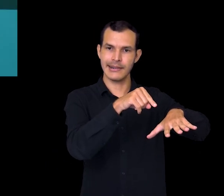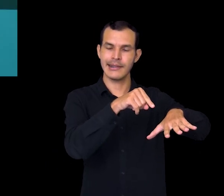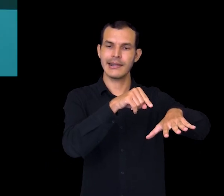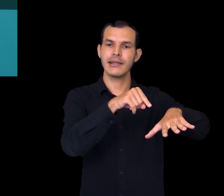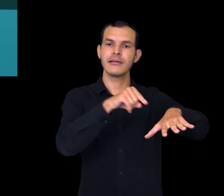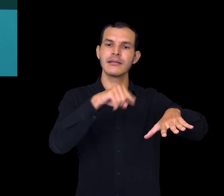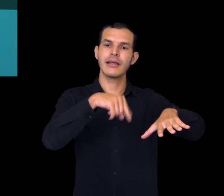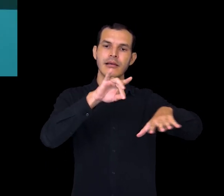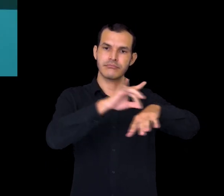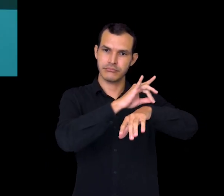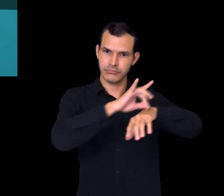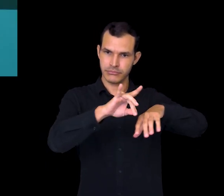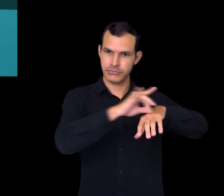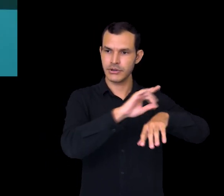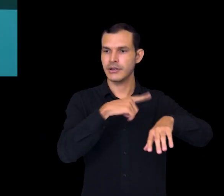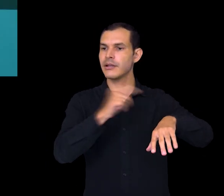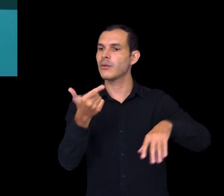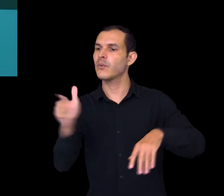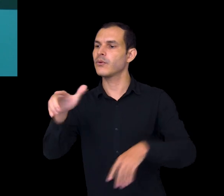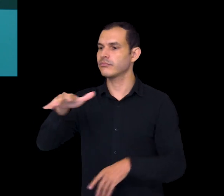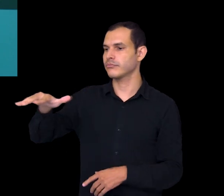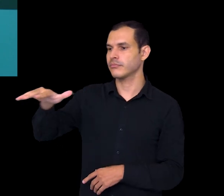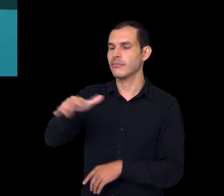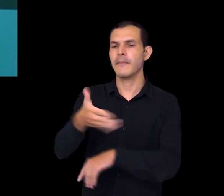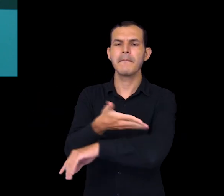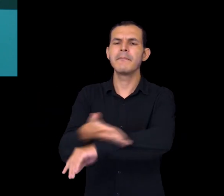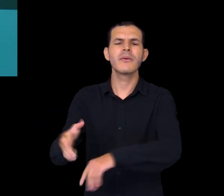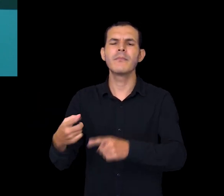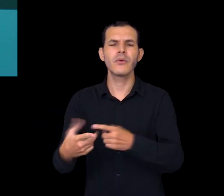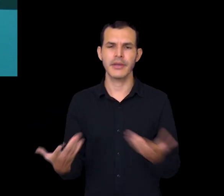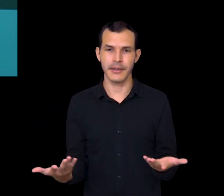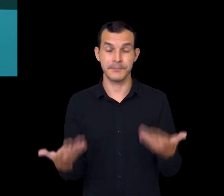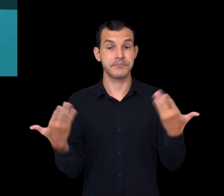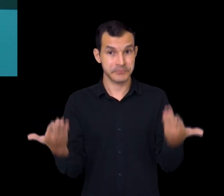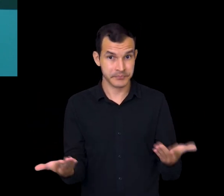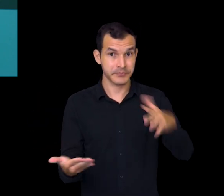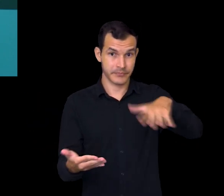para as cerimônias mais, como é que se diz?